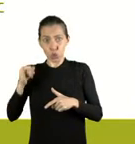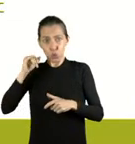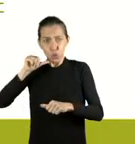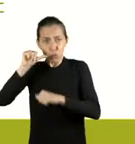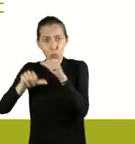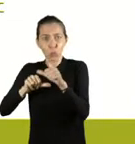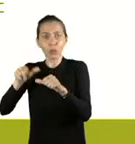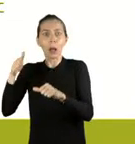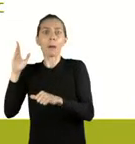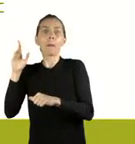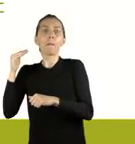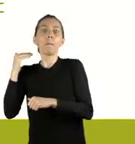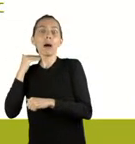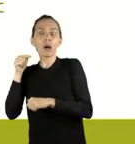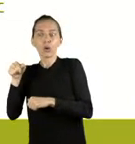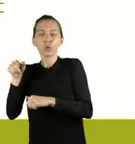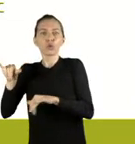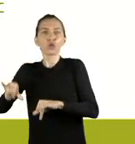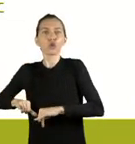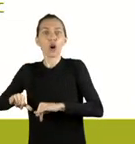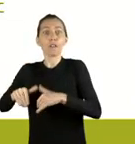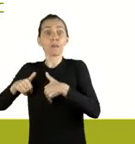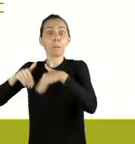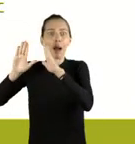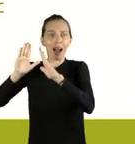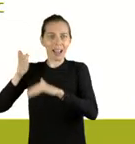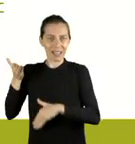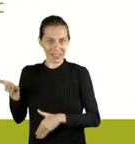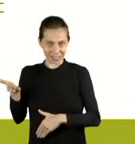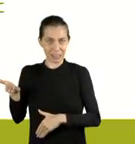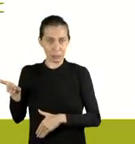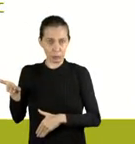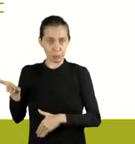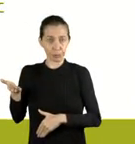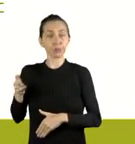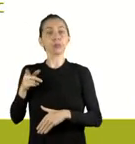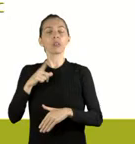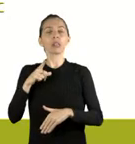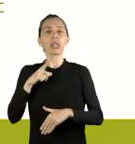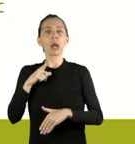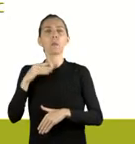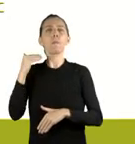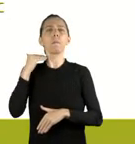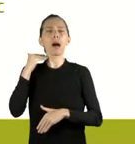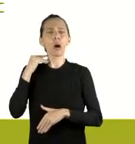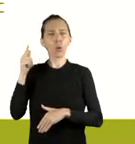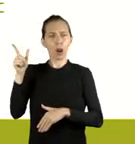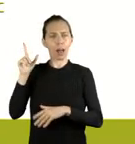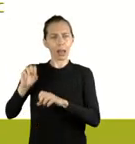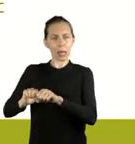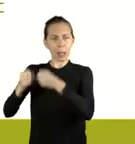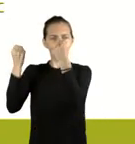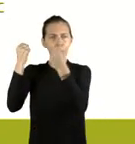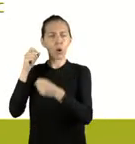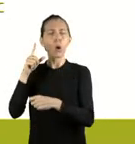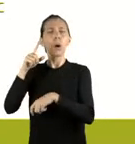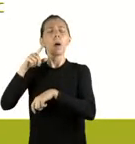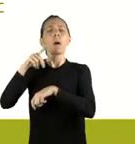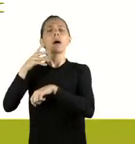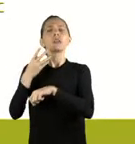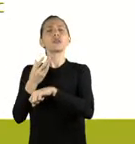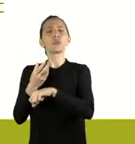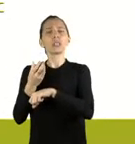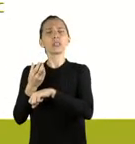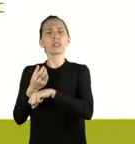tem mostrado muito com essa quebra. Né? Então, teve um banco bem conhecido, suíço, né, que começou a